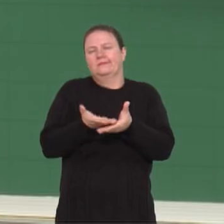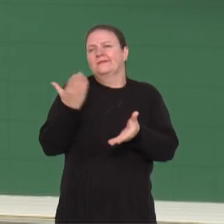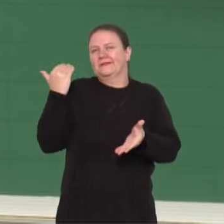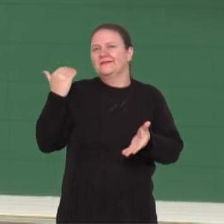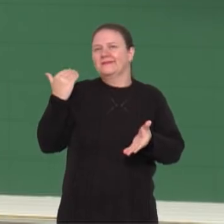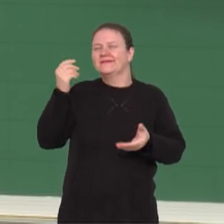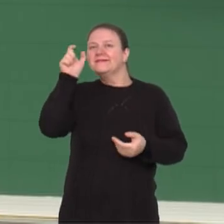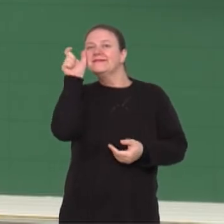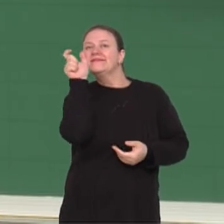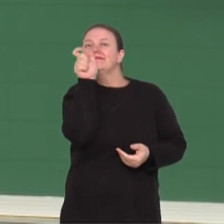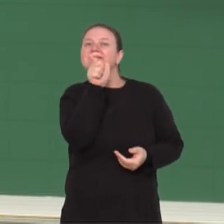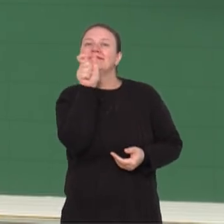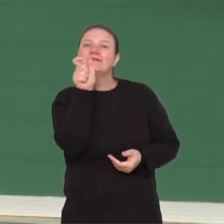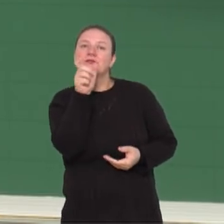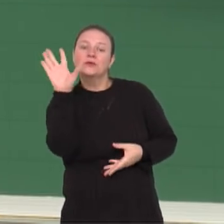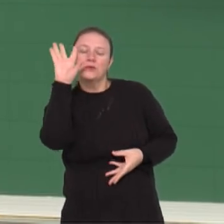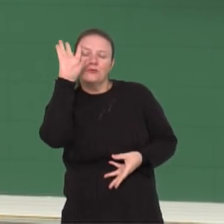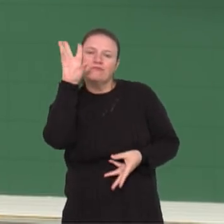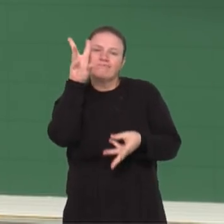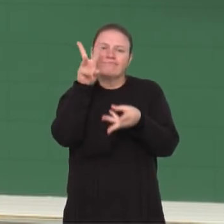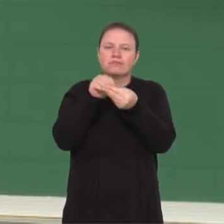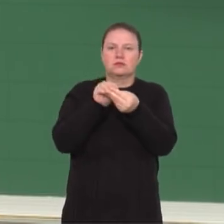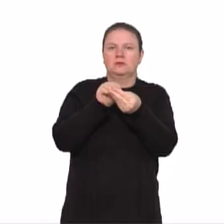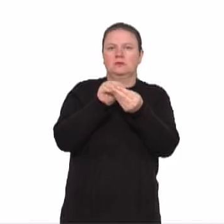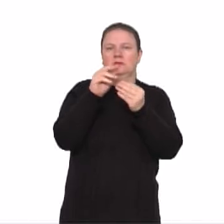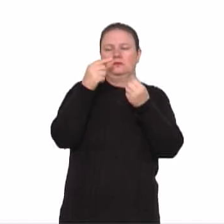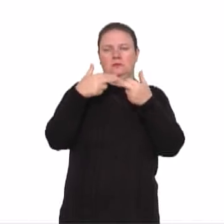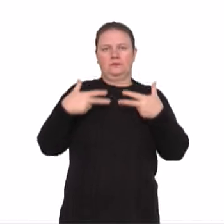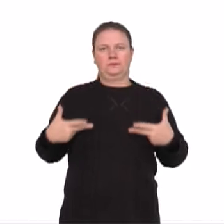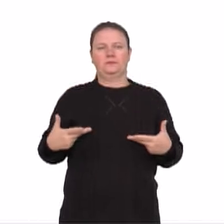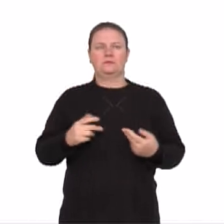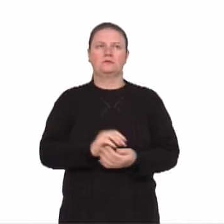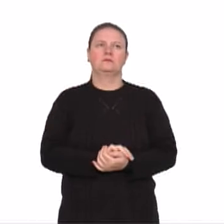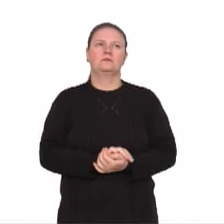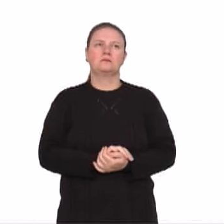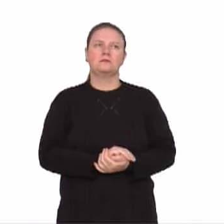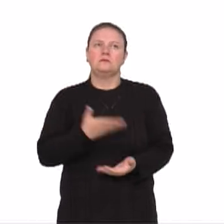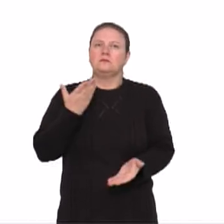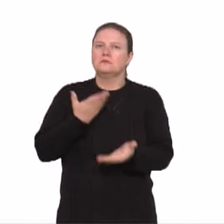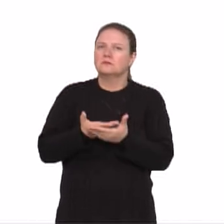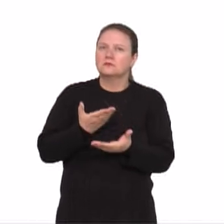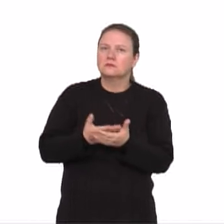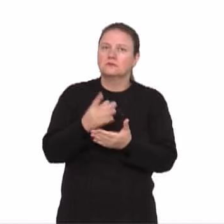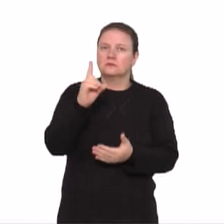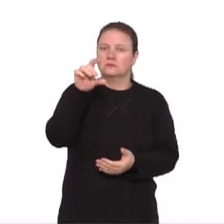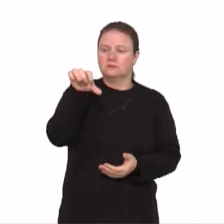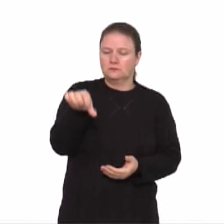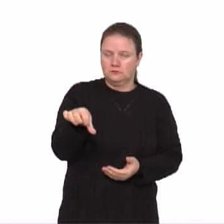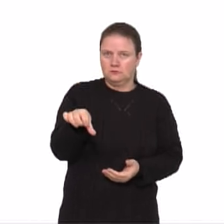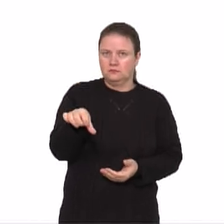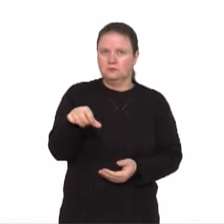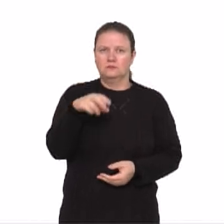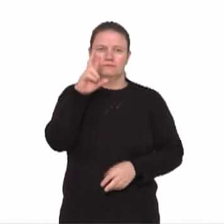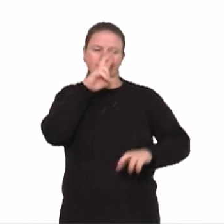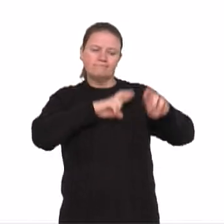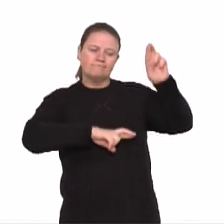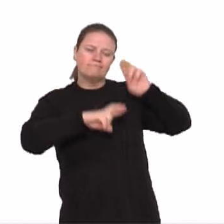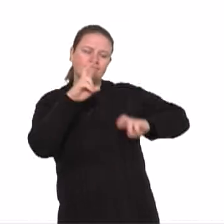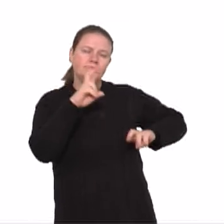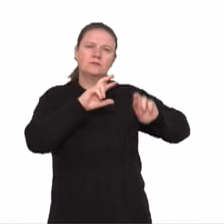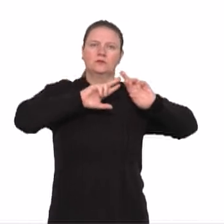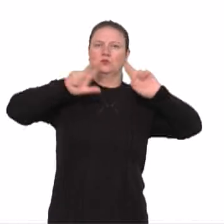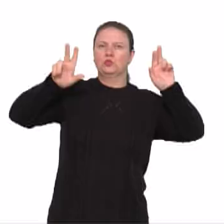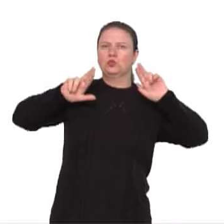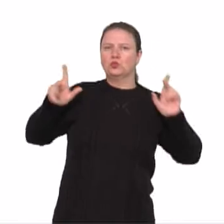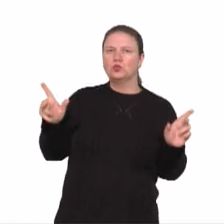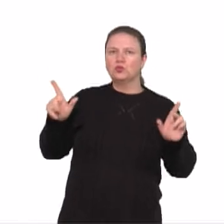é interessante fazer uma retomada aí dos elementos que a compõem. Nós estudamos na aula 19, né? A fim de verificarmos as diferenças entre